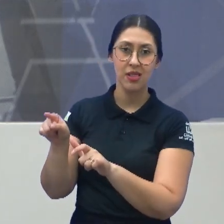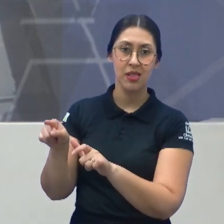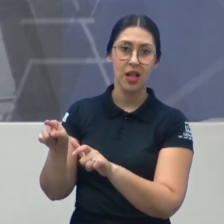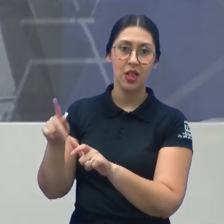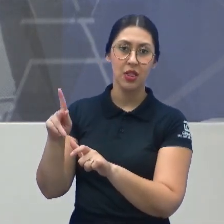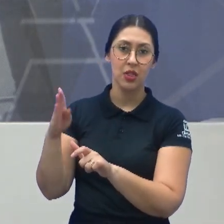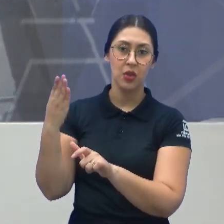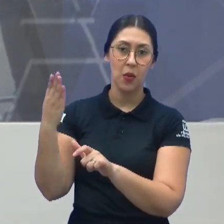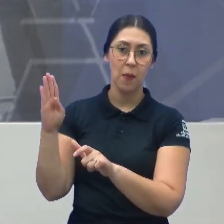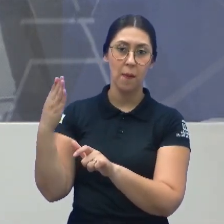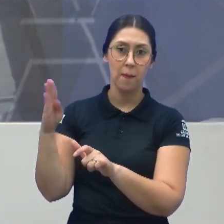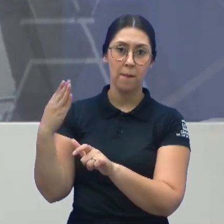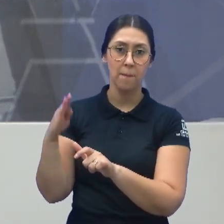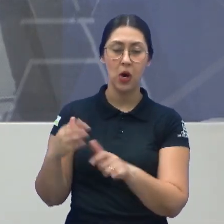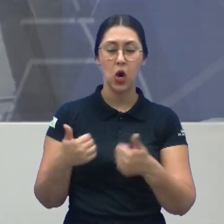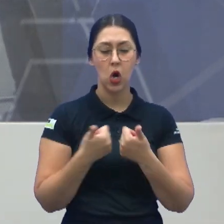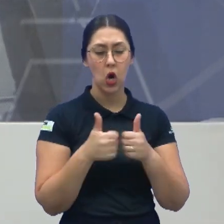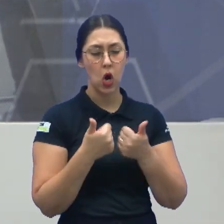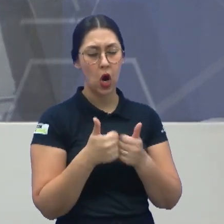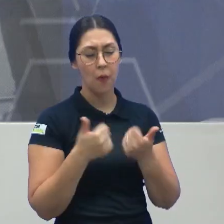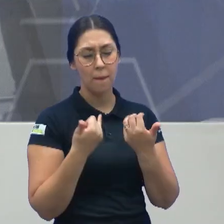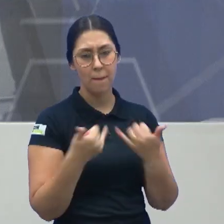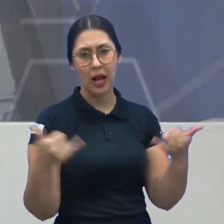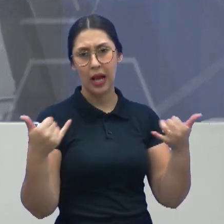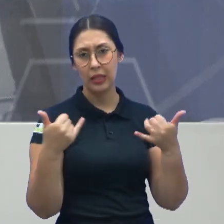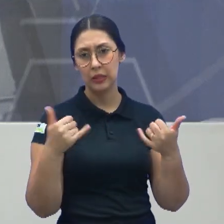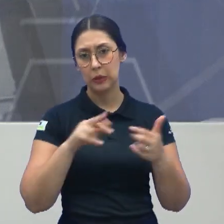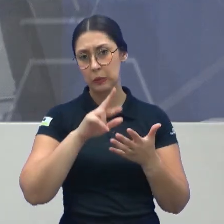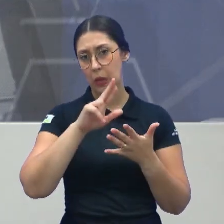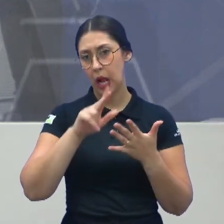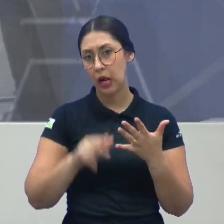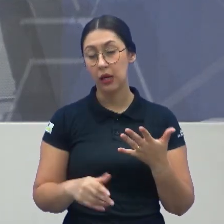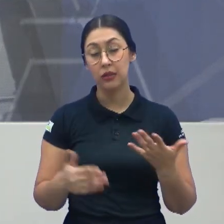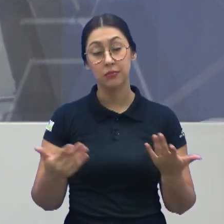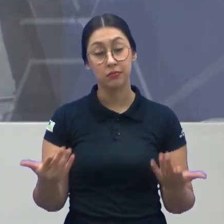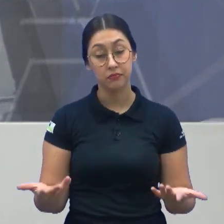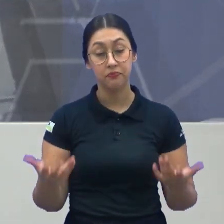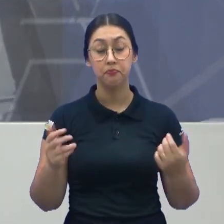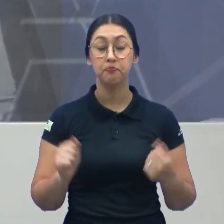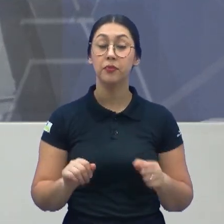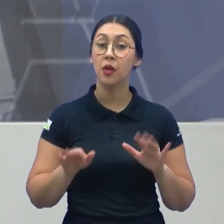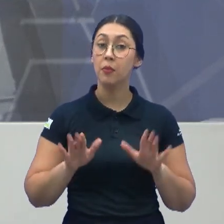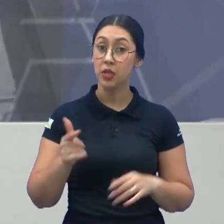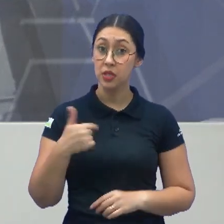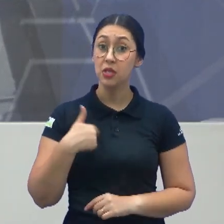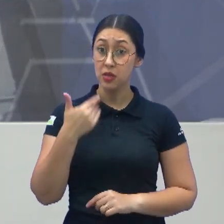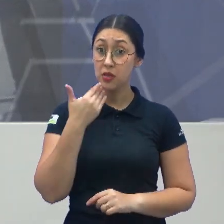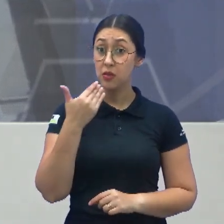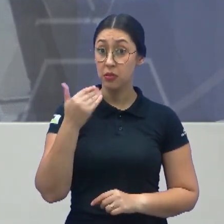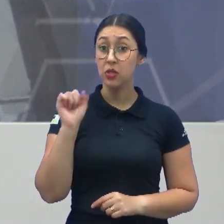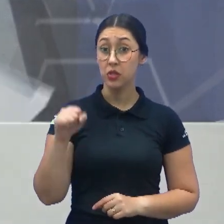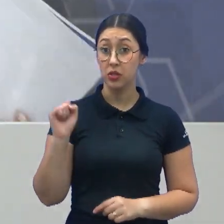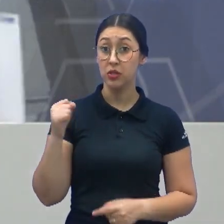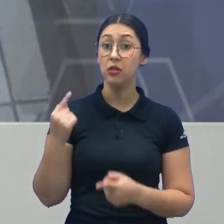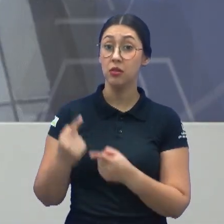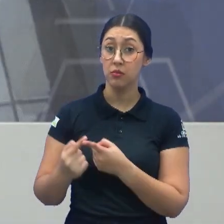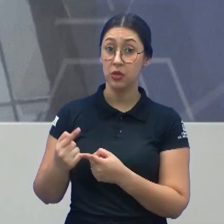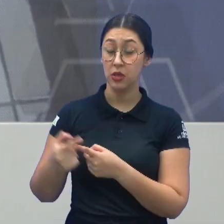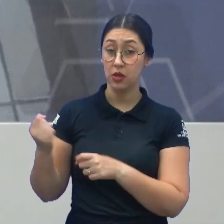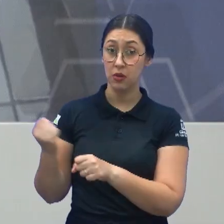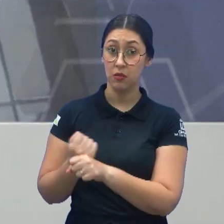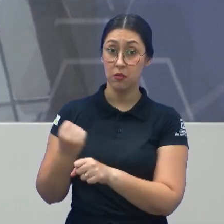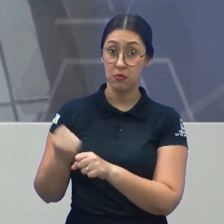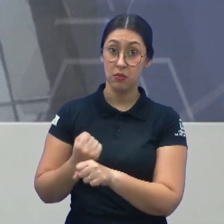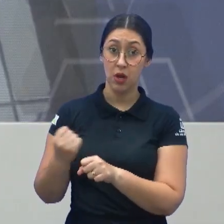seletiva, ônibus elétrico, etc. O que seria, né, prefeito? Mas eu vou pedir sim, porque é mais uma obra que é do dinheiro do